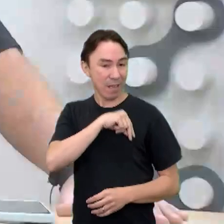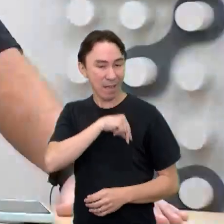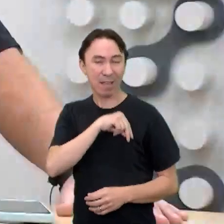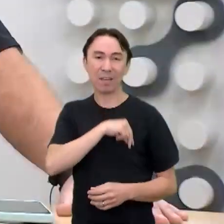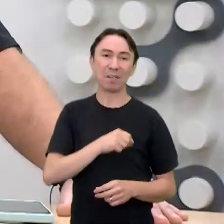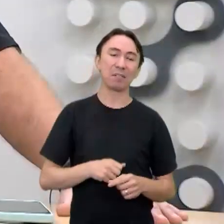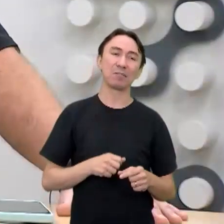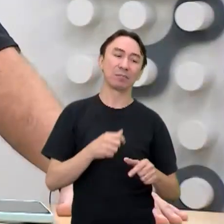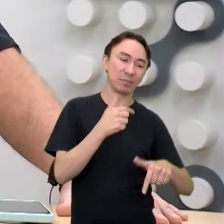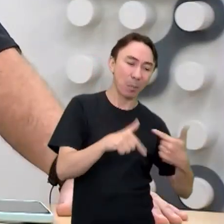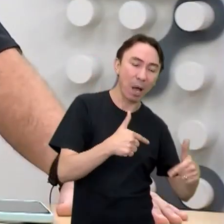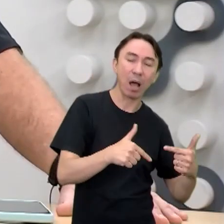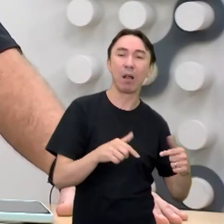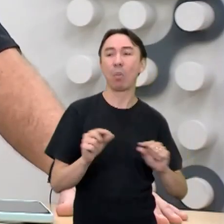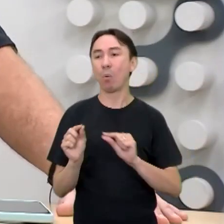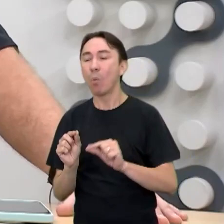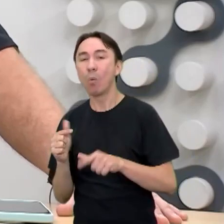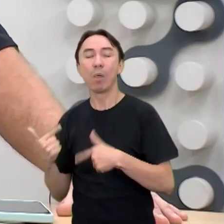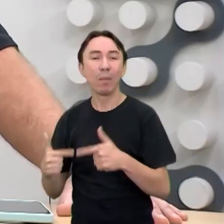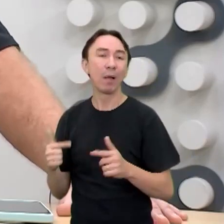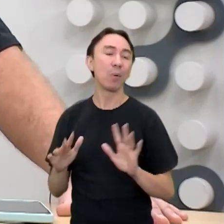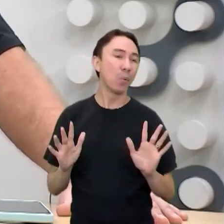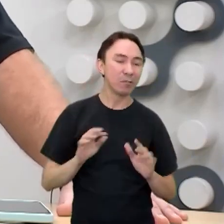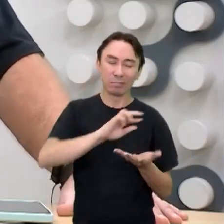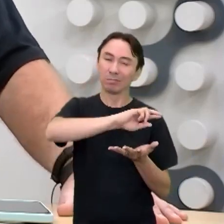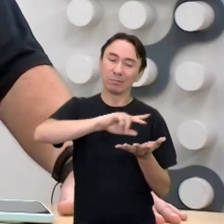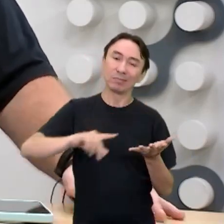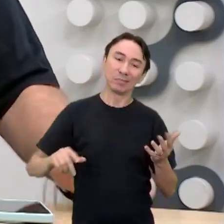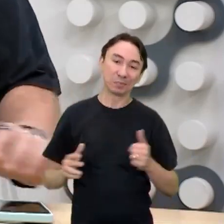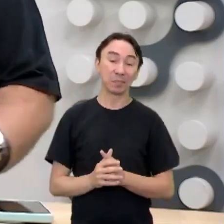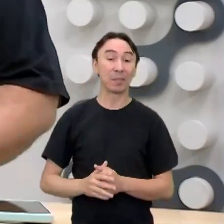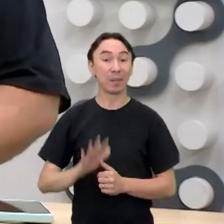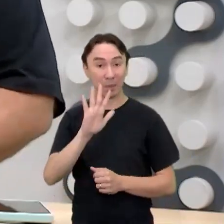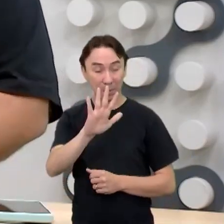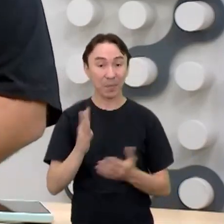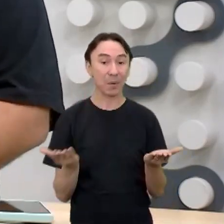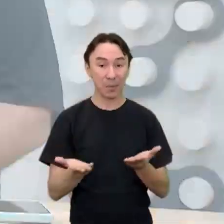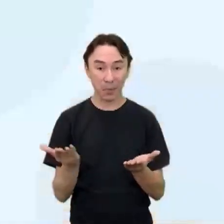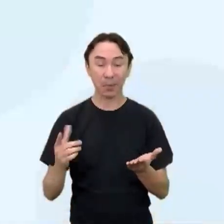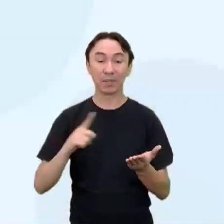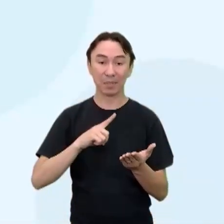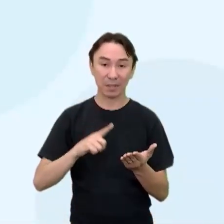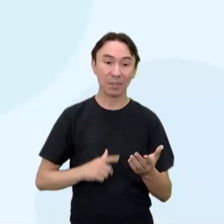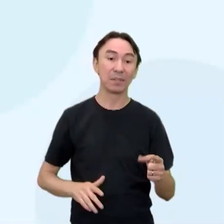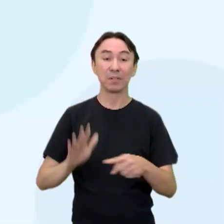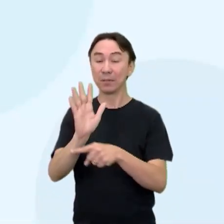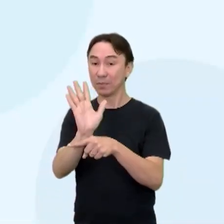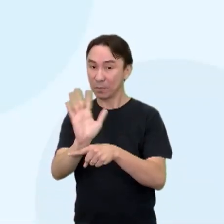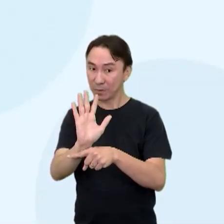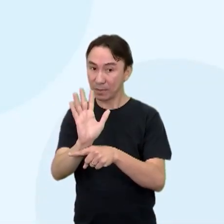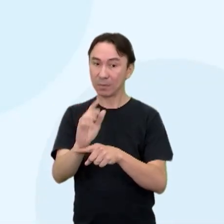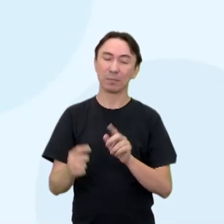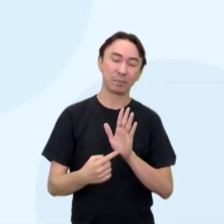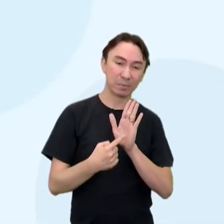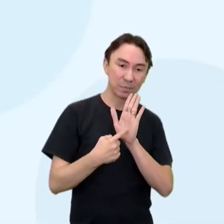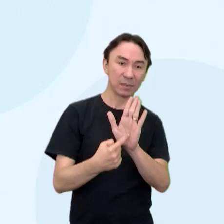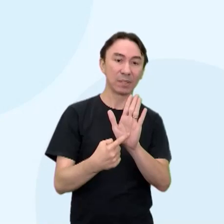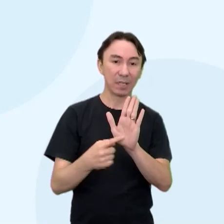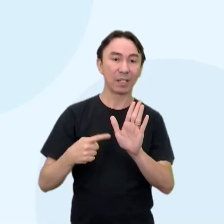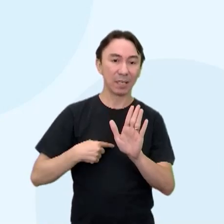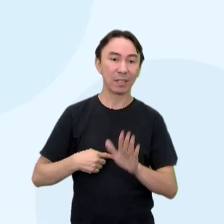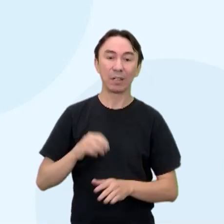aí dar uma sequência aí para um vídeo, né, que vai ser apresentado para vocês aí da ODS